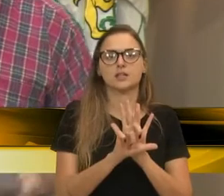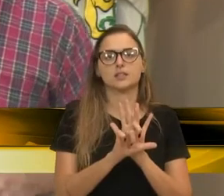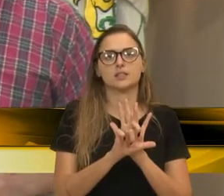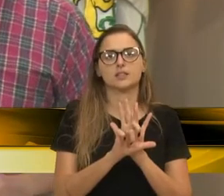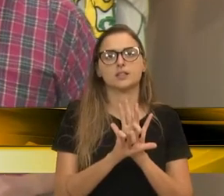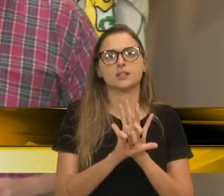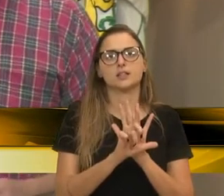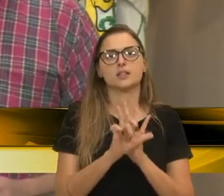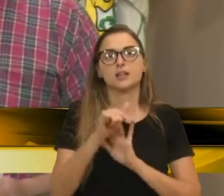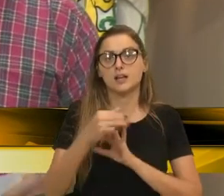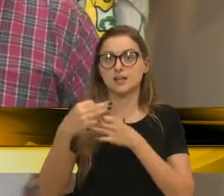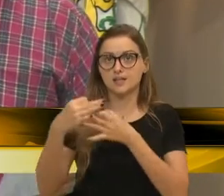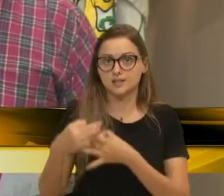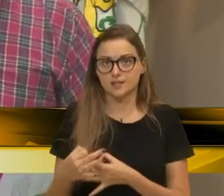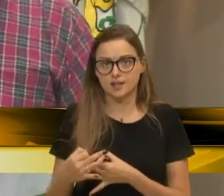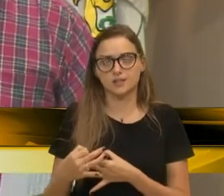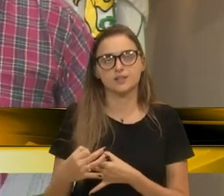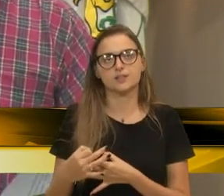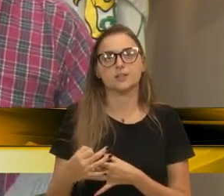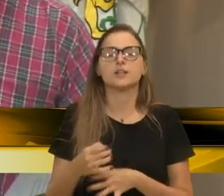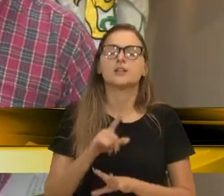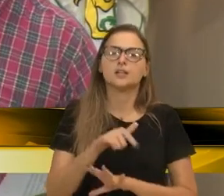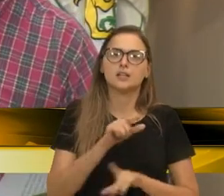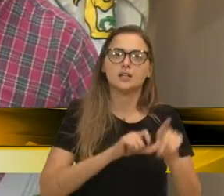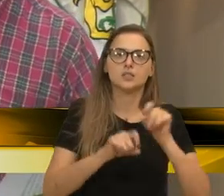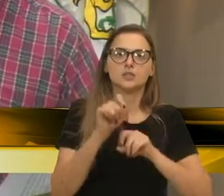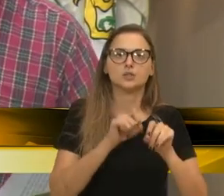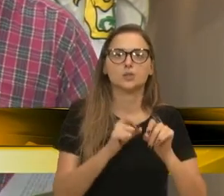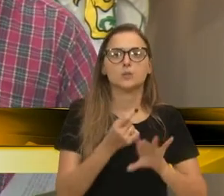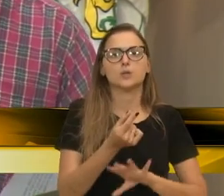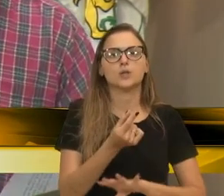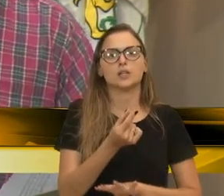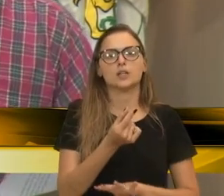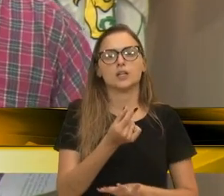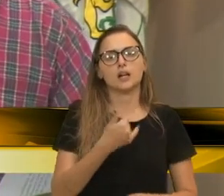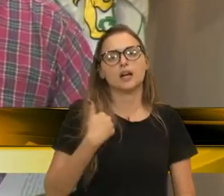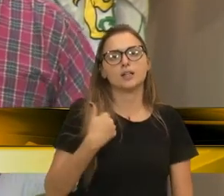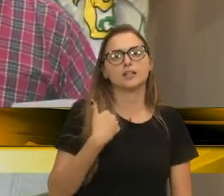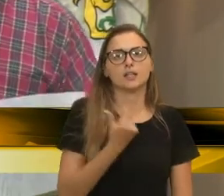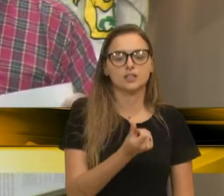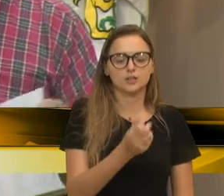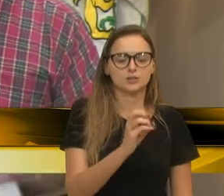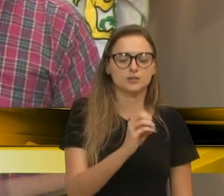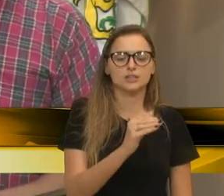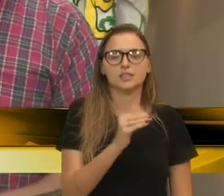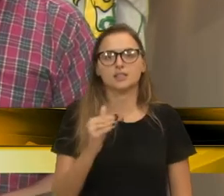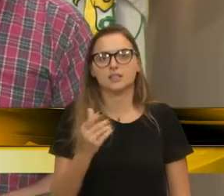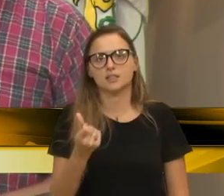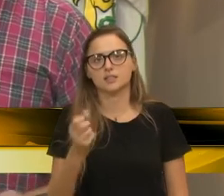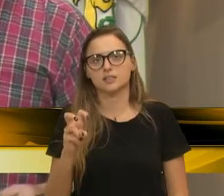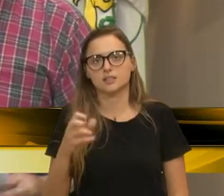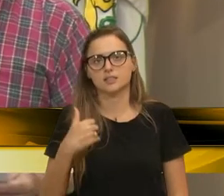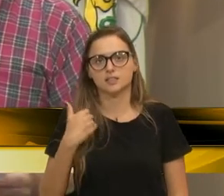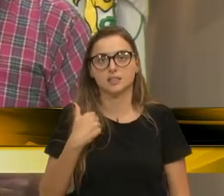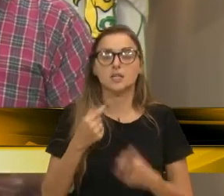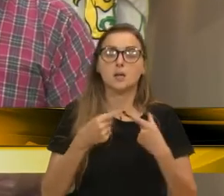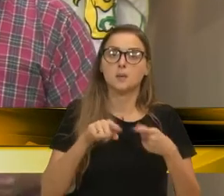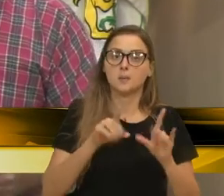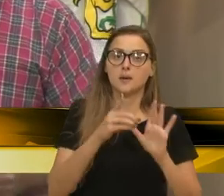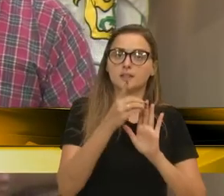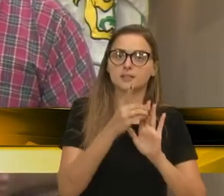ela é muito justa e vai pela questão da renda dos 60 aos 65 anos. Só que o